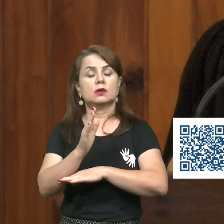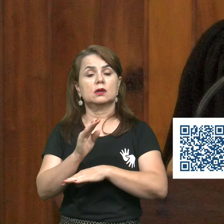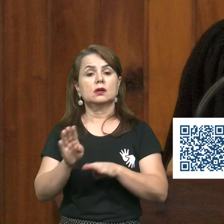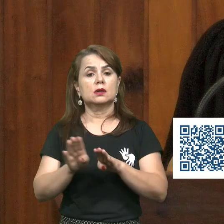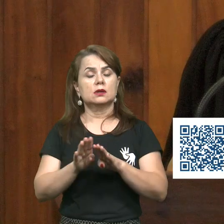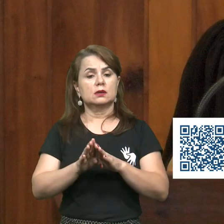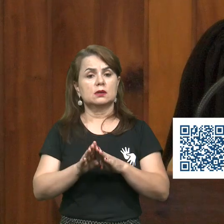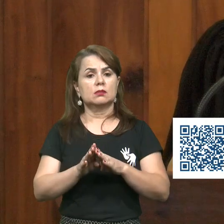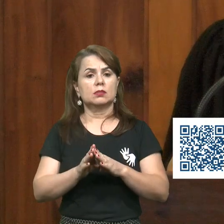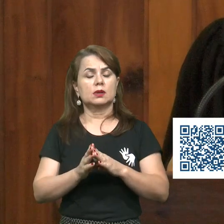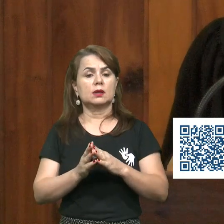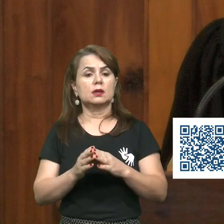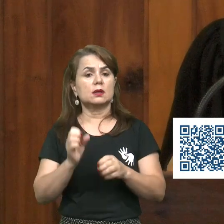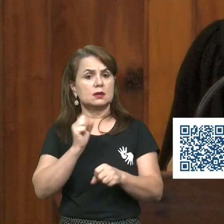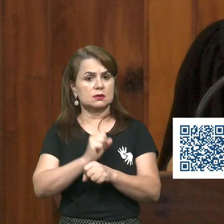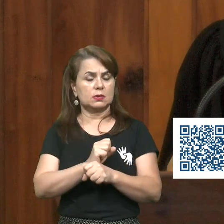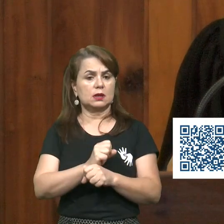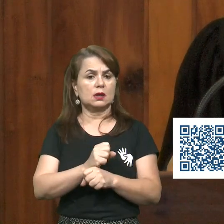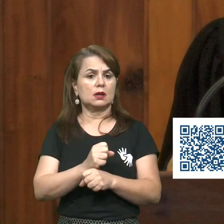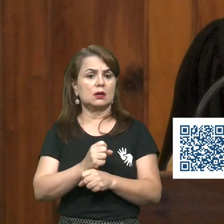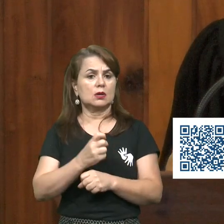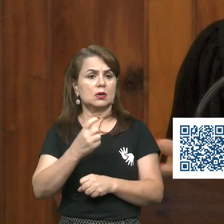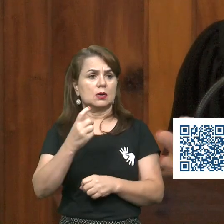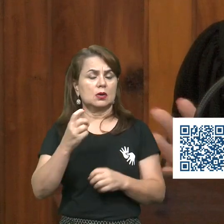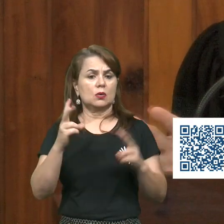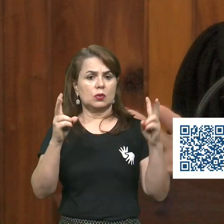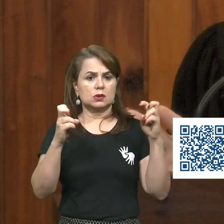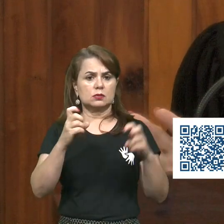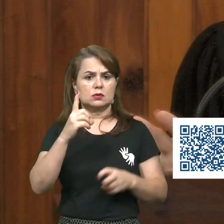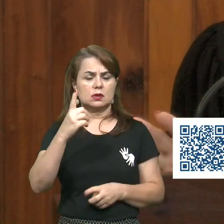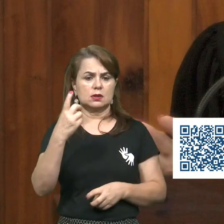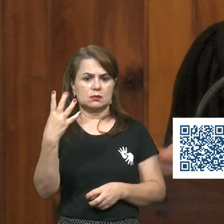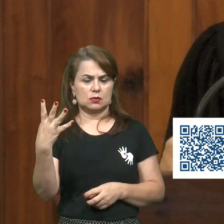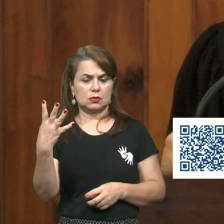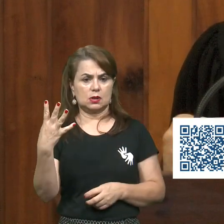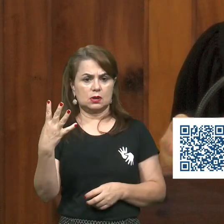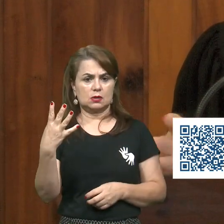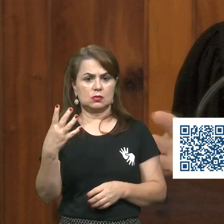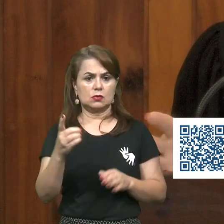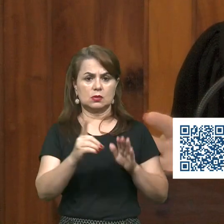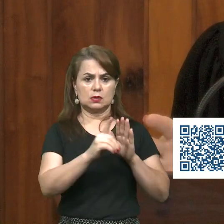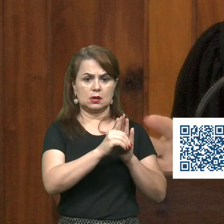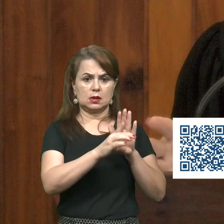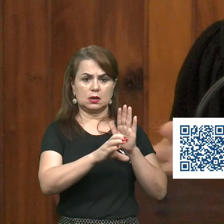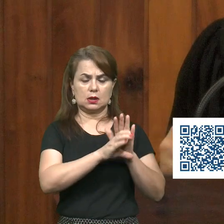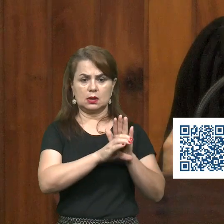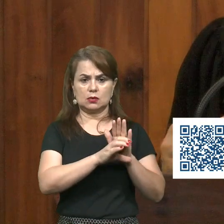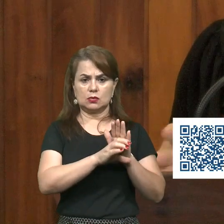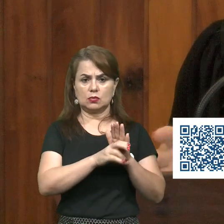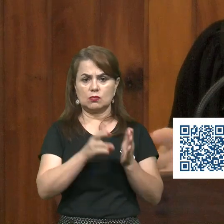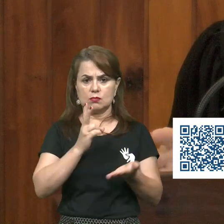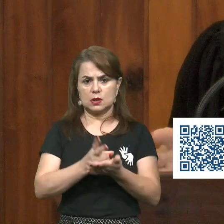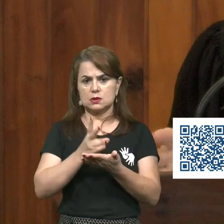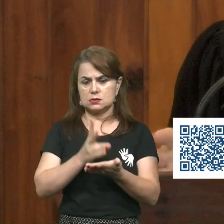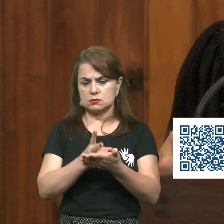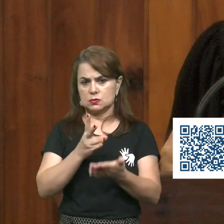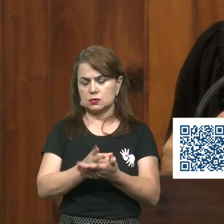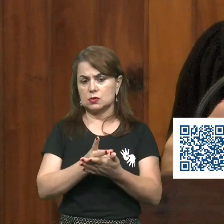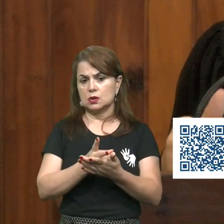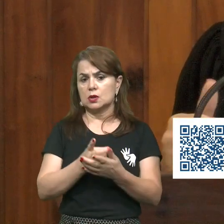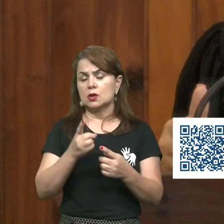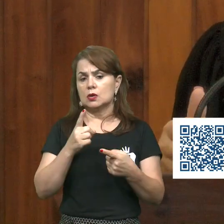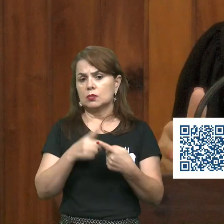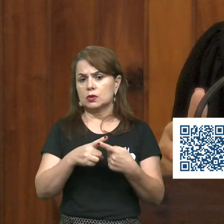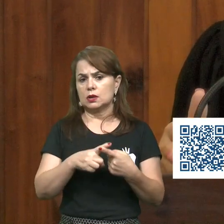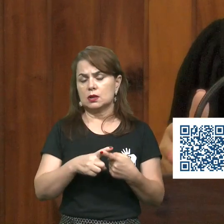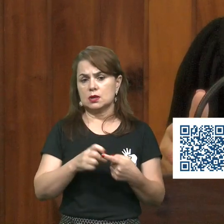item 14º para que o decreto possa permanecer, porque tem um apontamento do Tribunal de Contas em